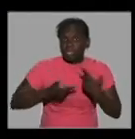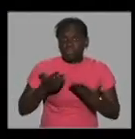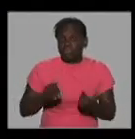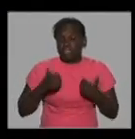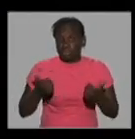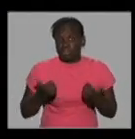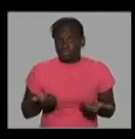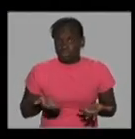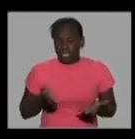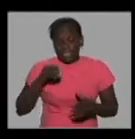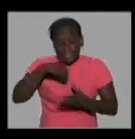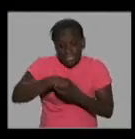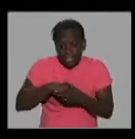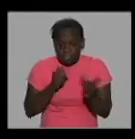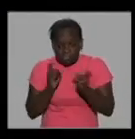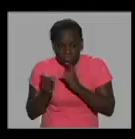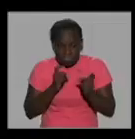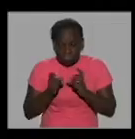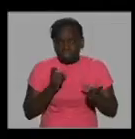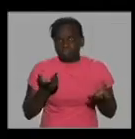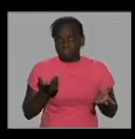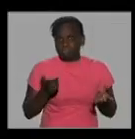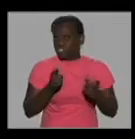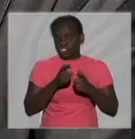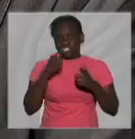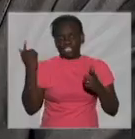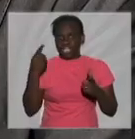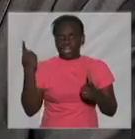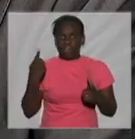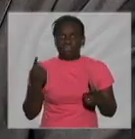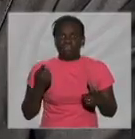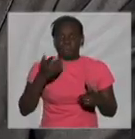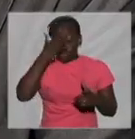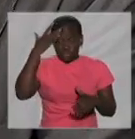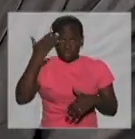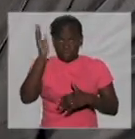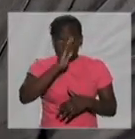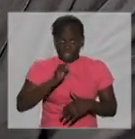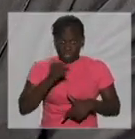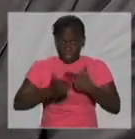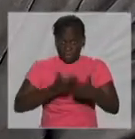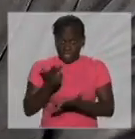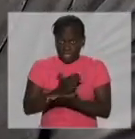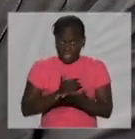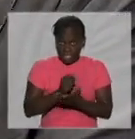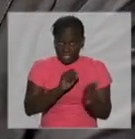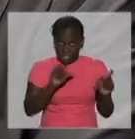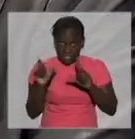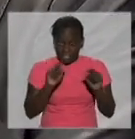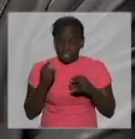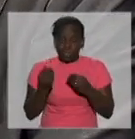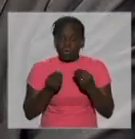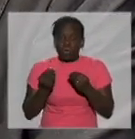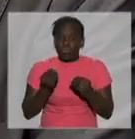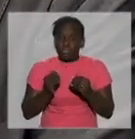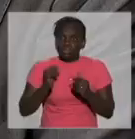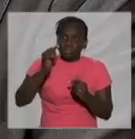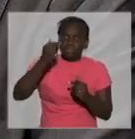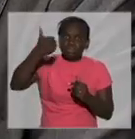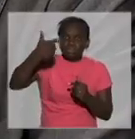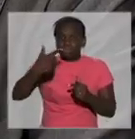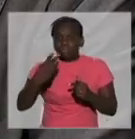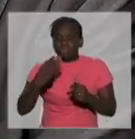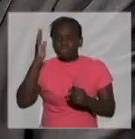uma discussão interna dentro do setor. De uma maneira geral, os animadores brasileiros, como é que eles estão no ranking